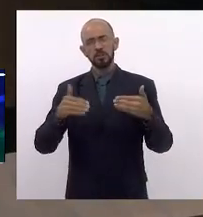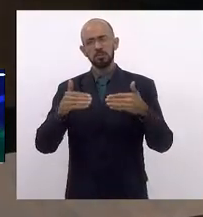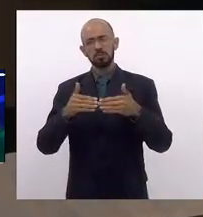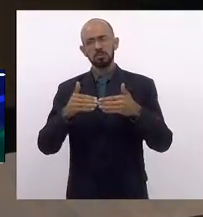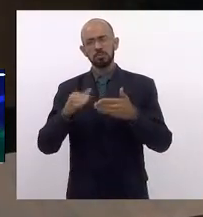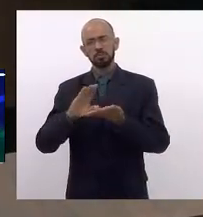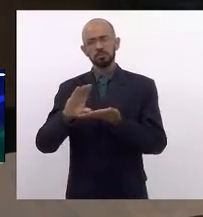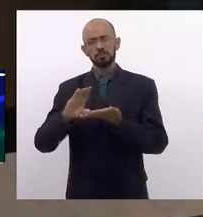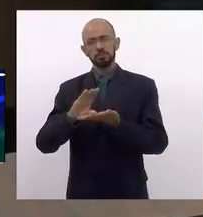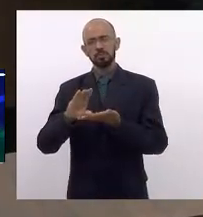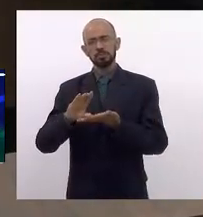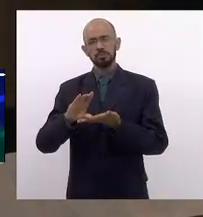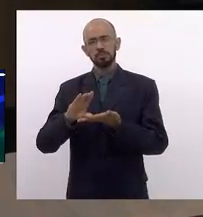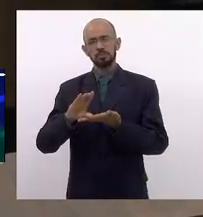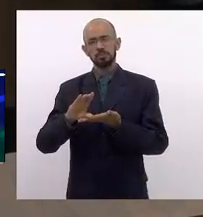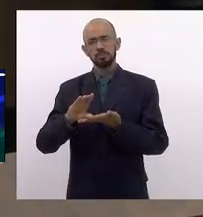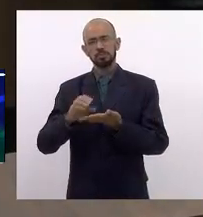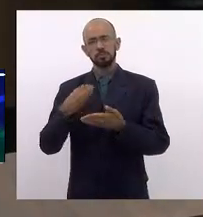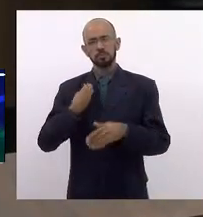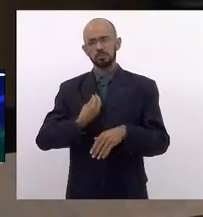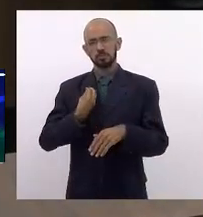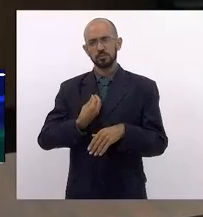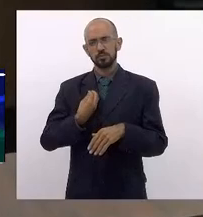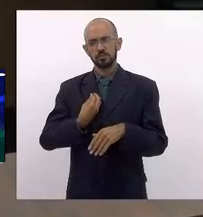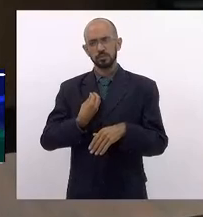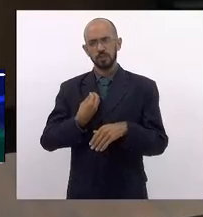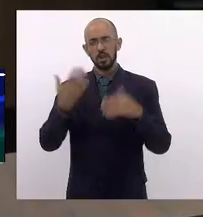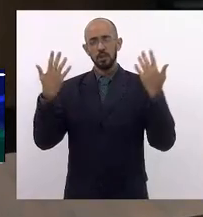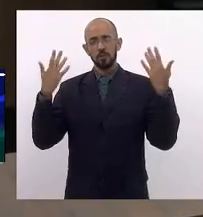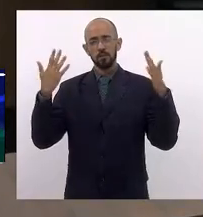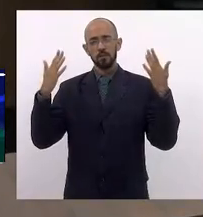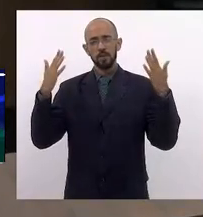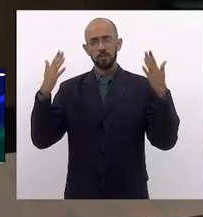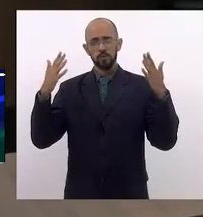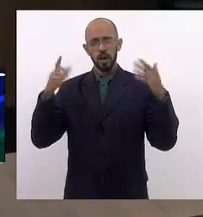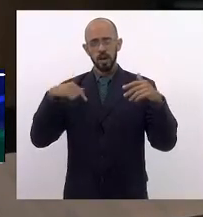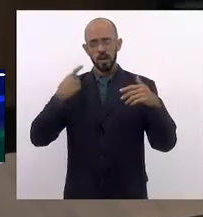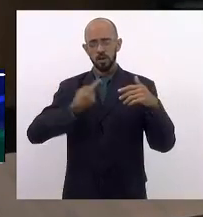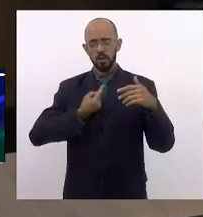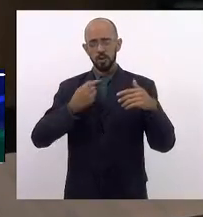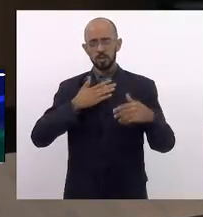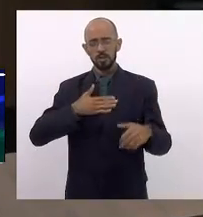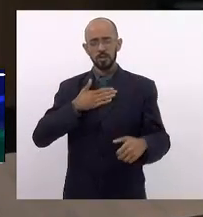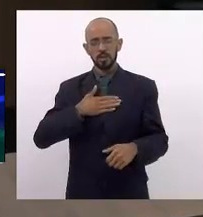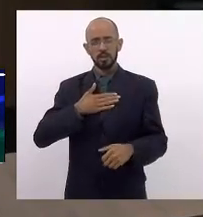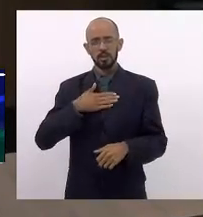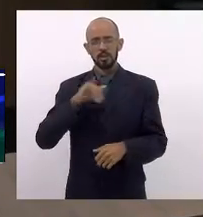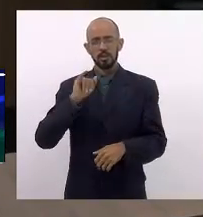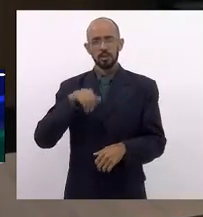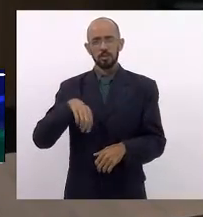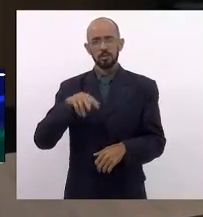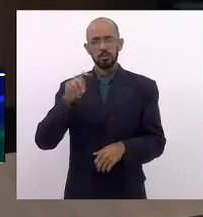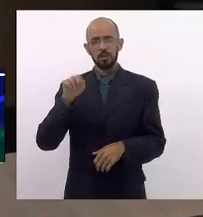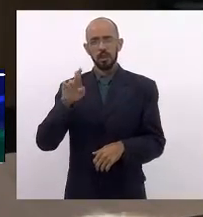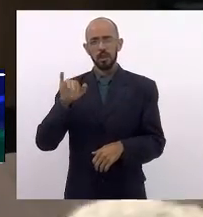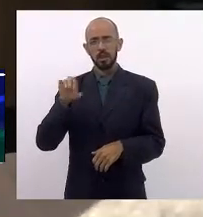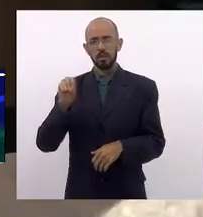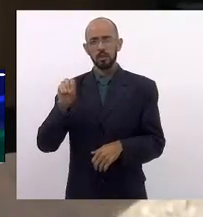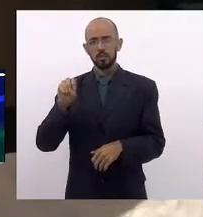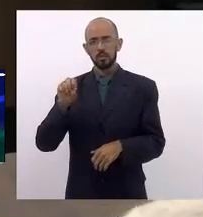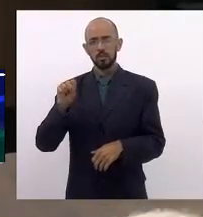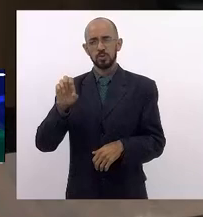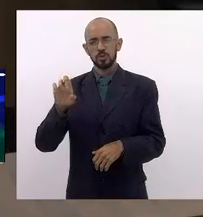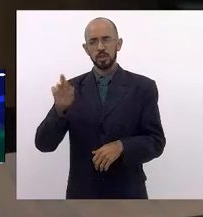constitucionalidade é viva a nossa querida Império Serrano sua presença é bem